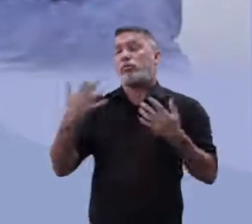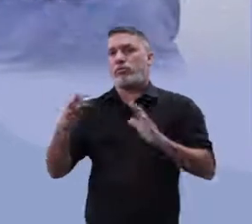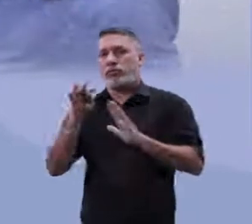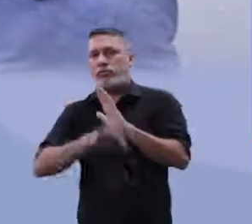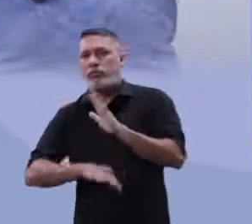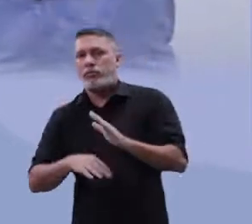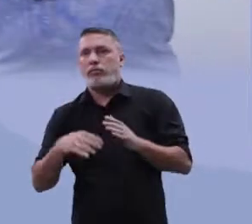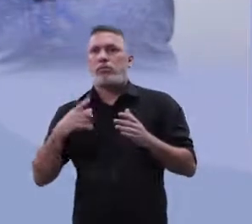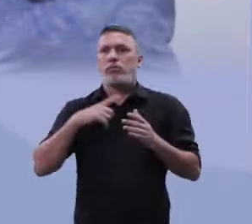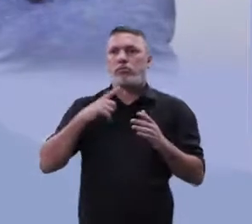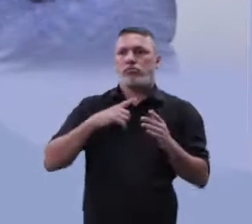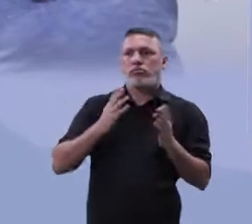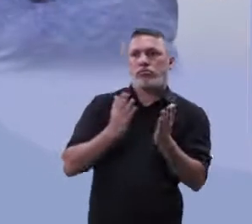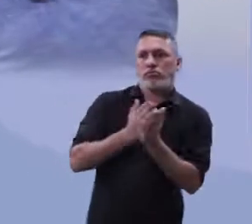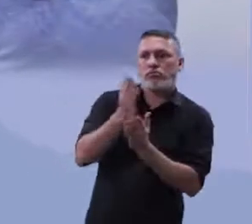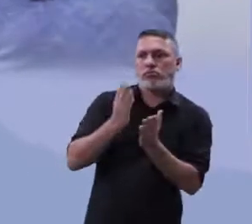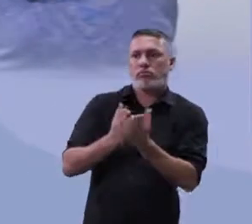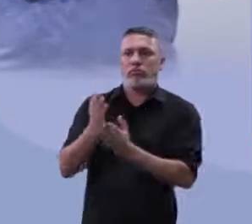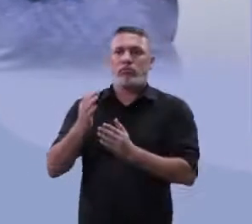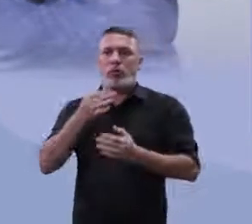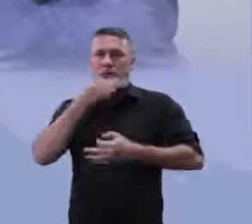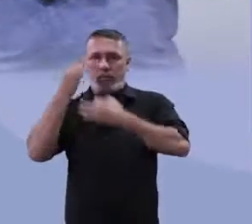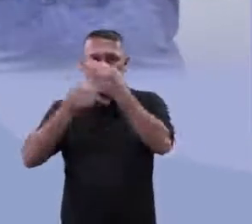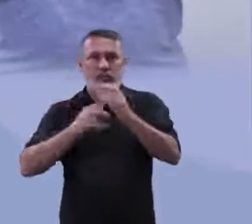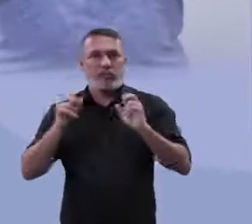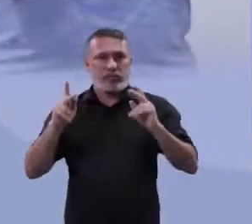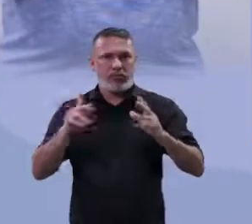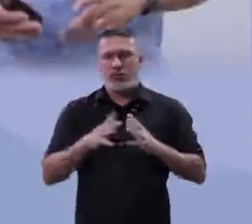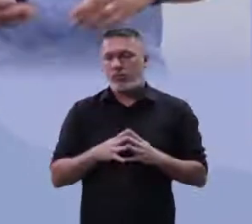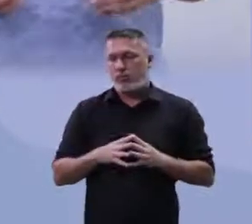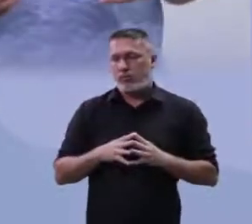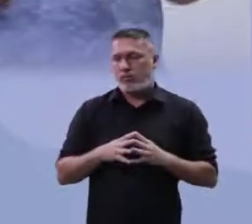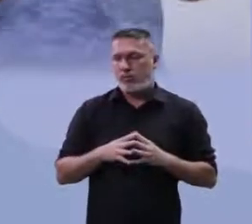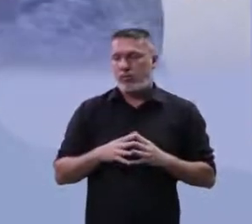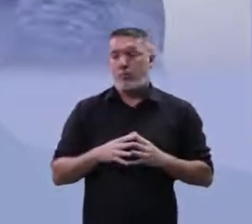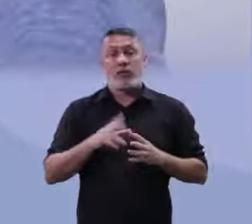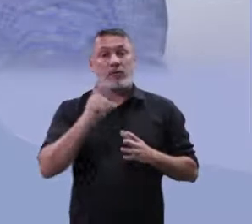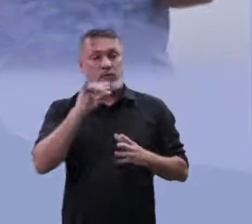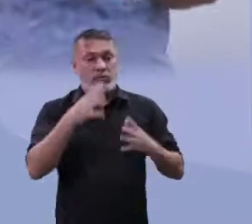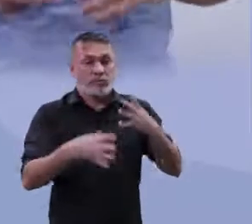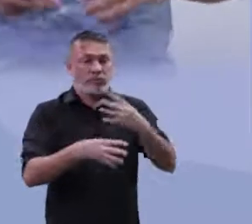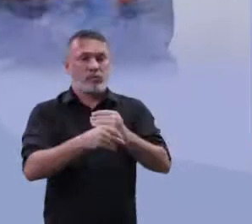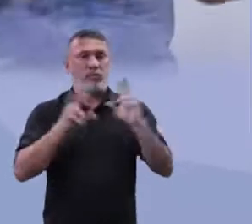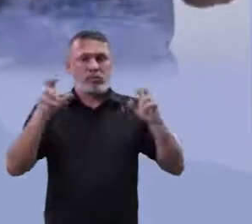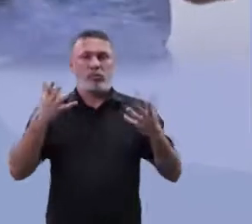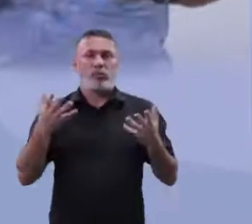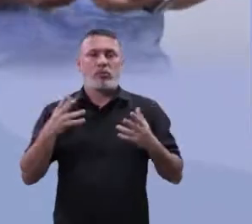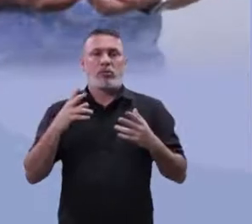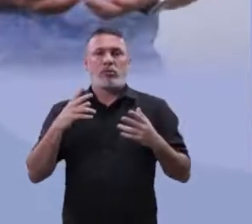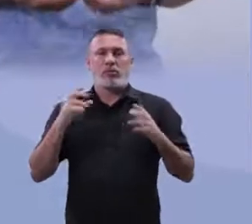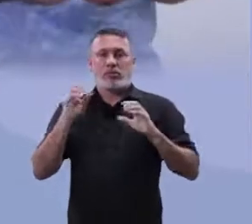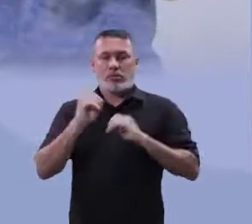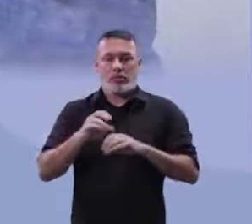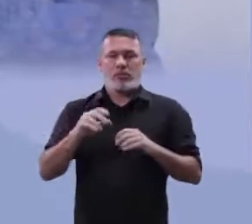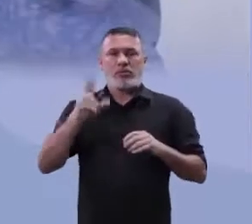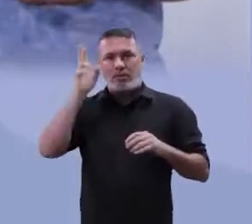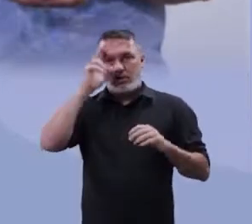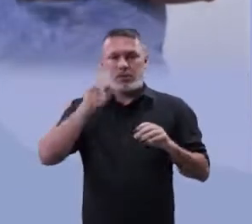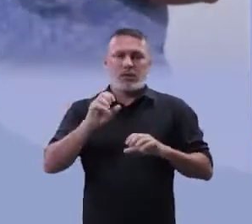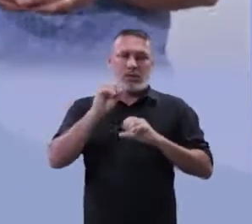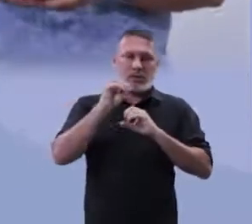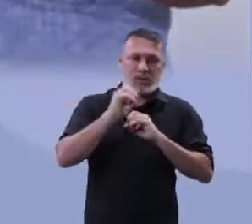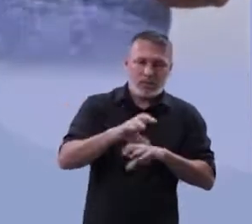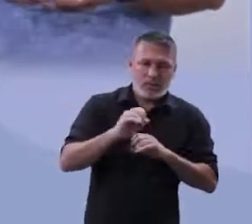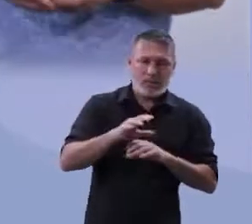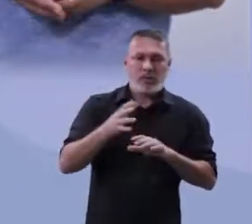estratégia, qual é o texto, qual é o comando ali da questão, ok? Então, nós vamos utilizar os termos nesta aula sobre